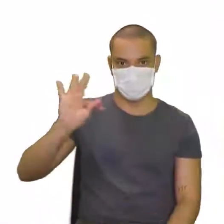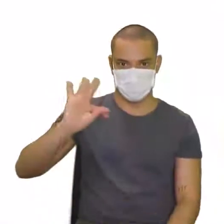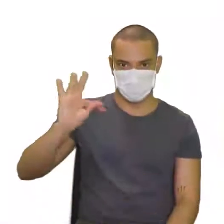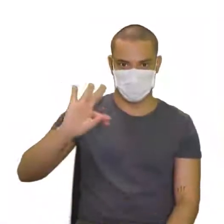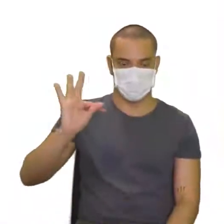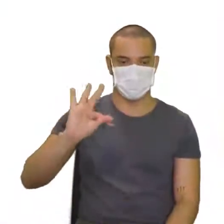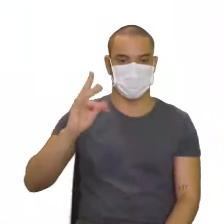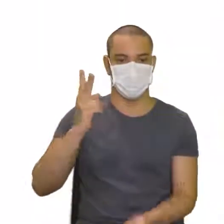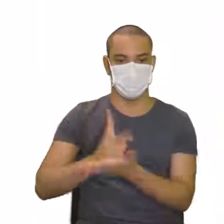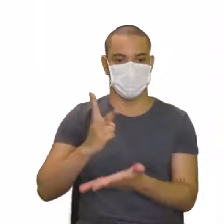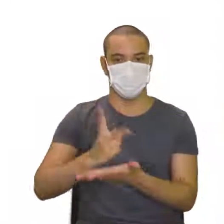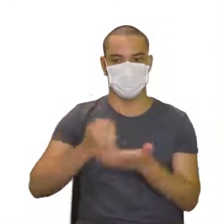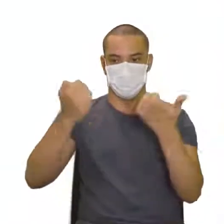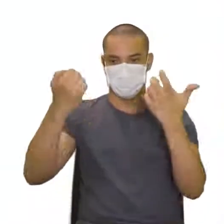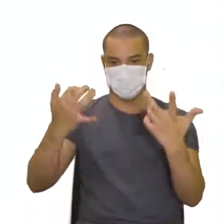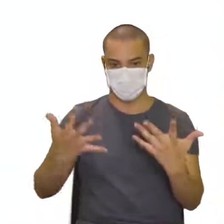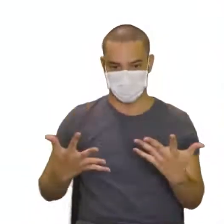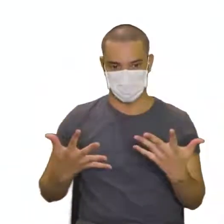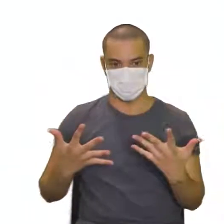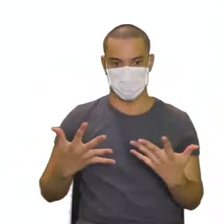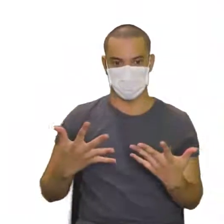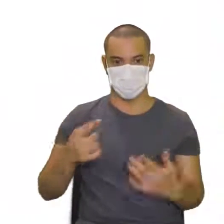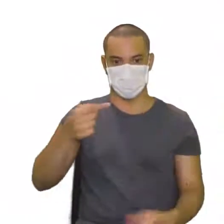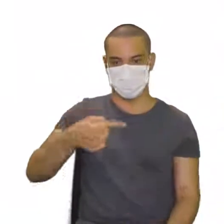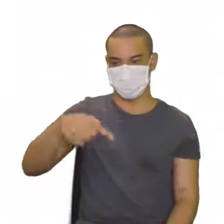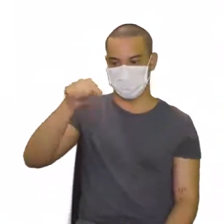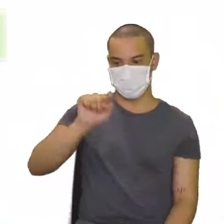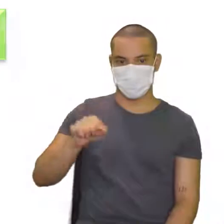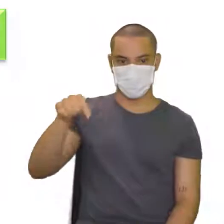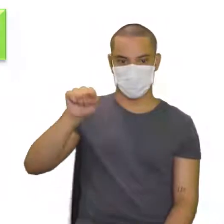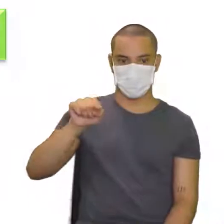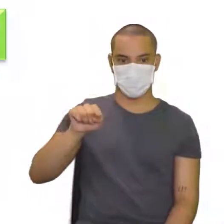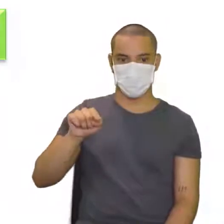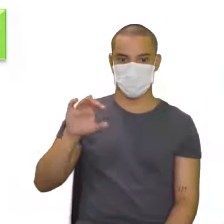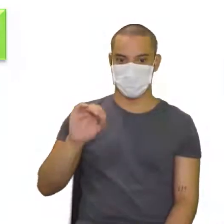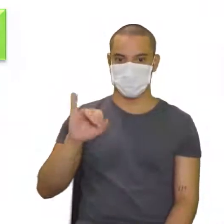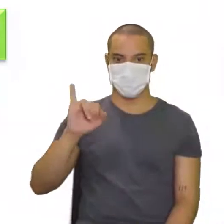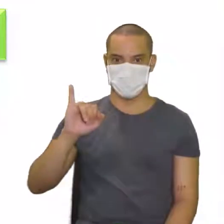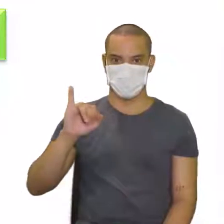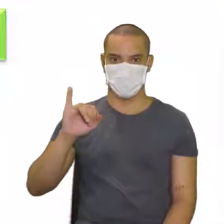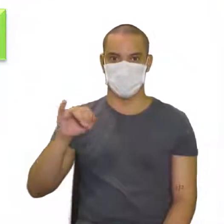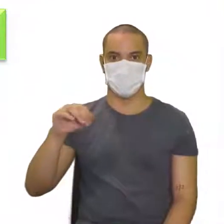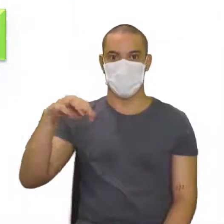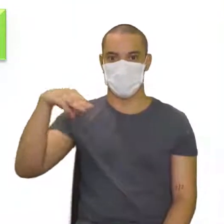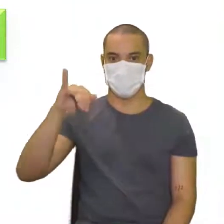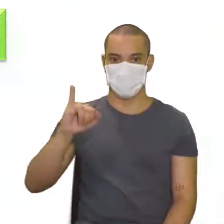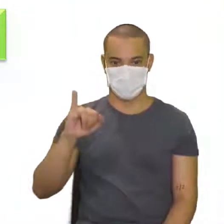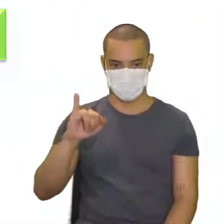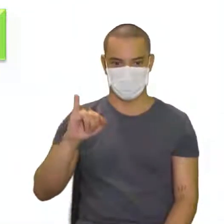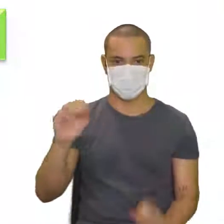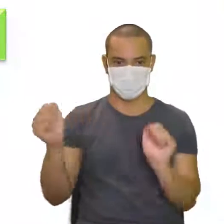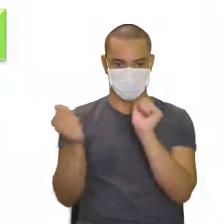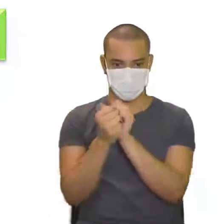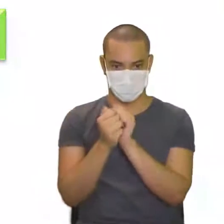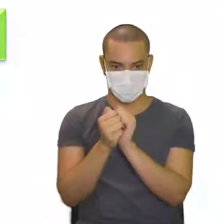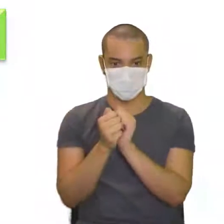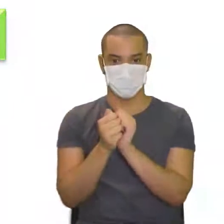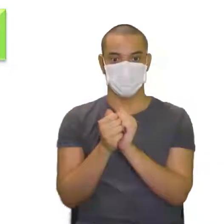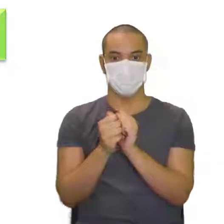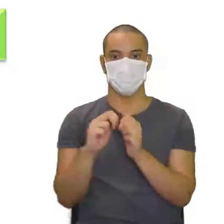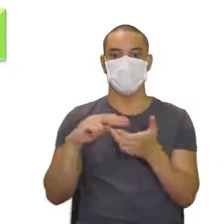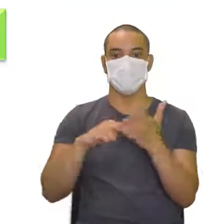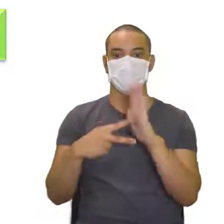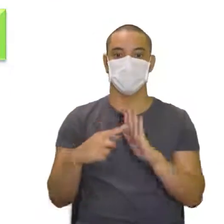unidade. O nosso mi zero é mi zero, tá, pessoal? Parece miséria, mas é mi zero, tá bom? O nosso mi